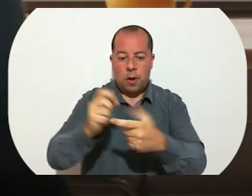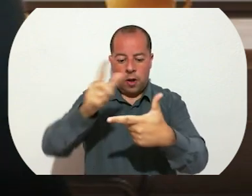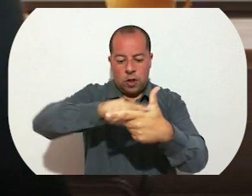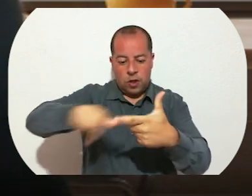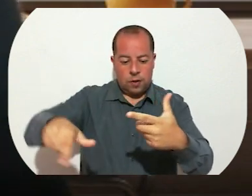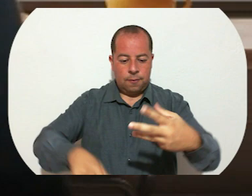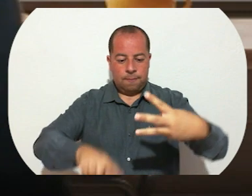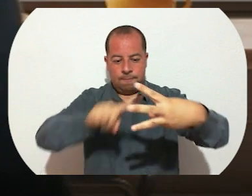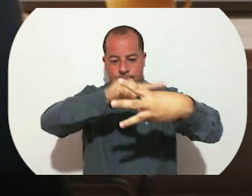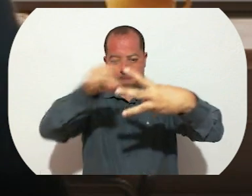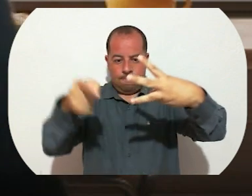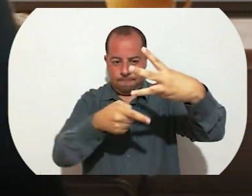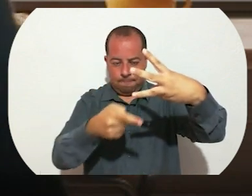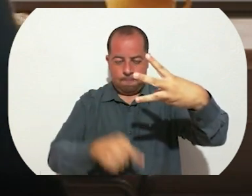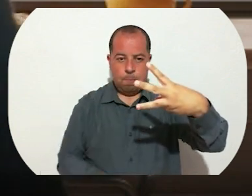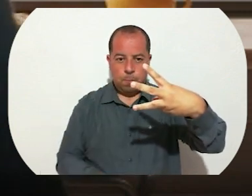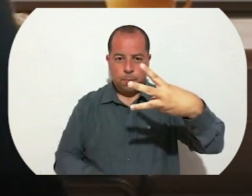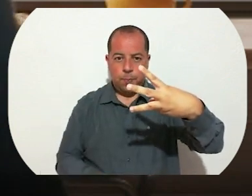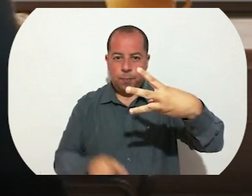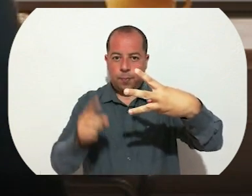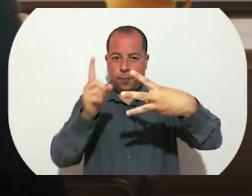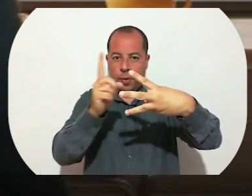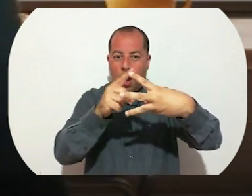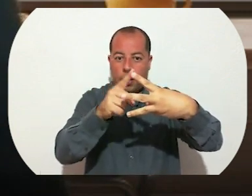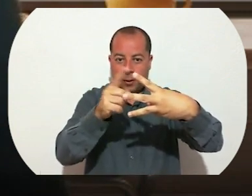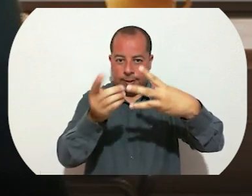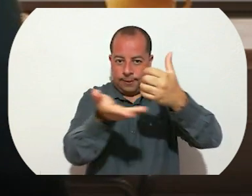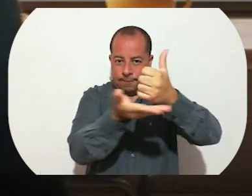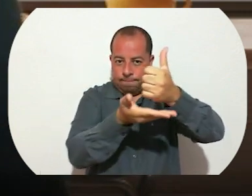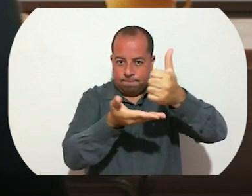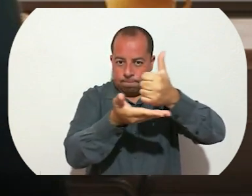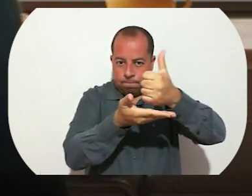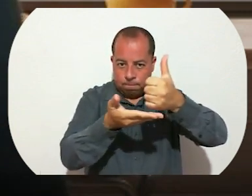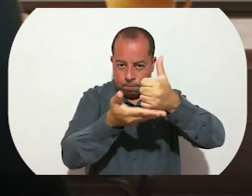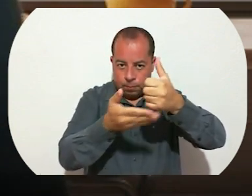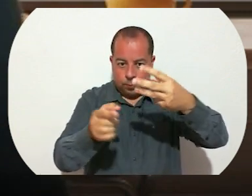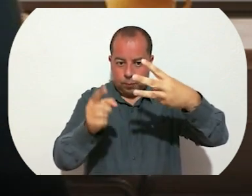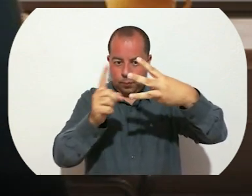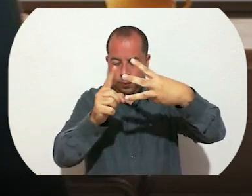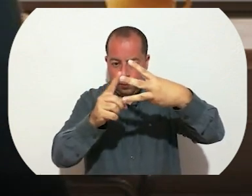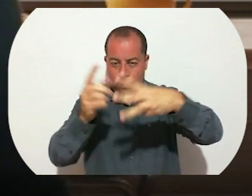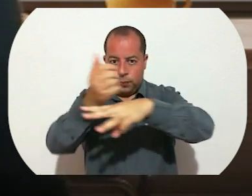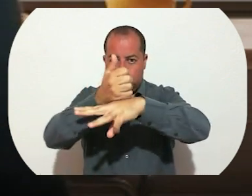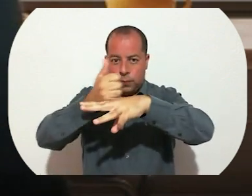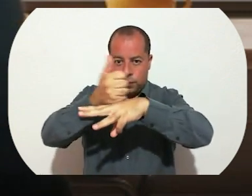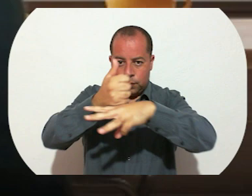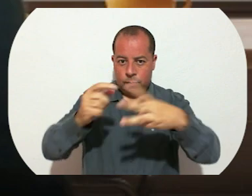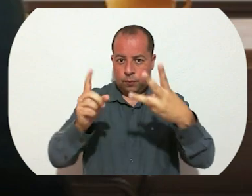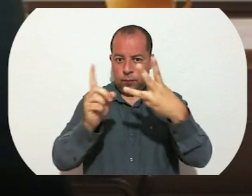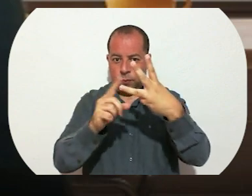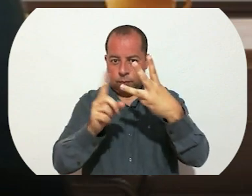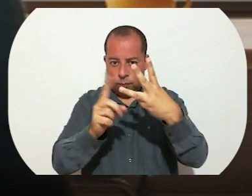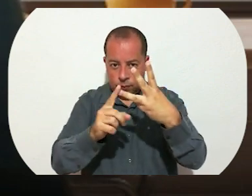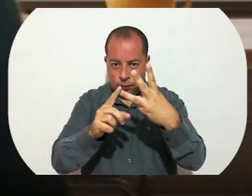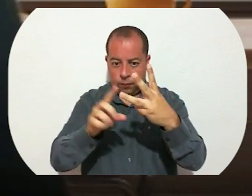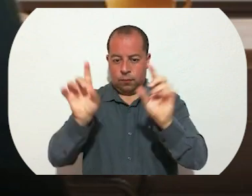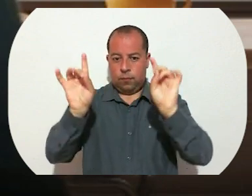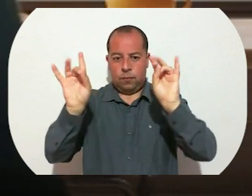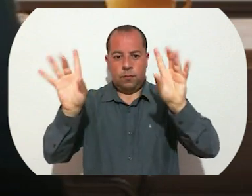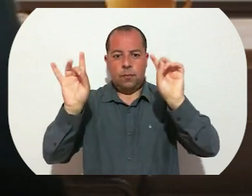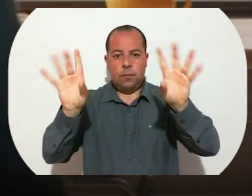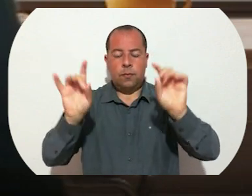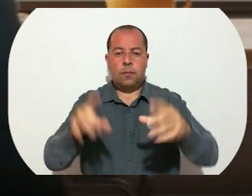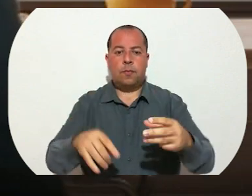e está dividido em 3 categorias: o núcleo básico, o núcleo profissionalizante e o